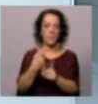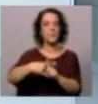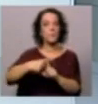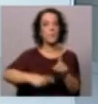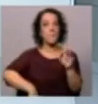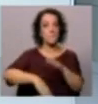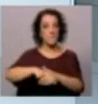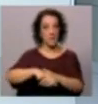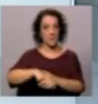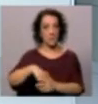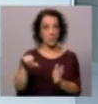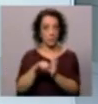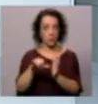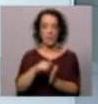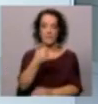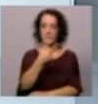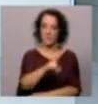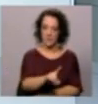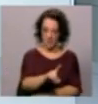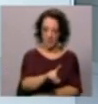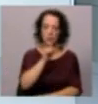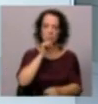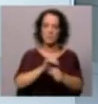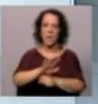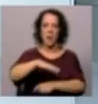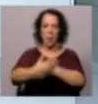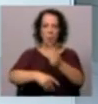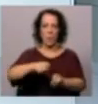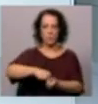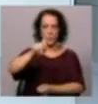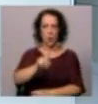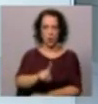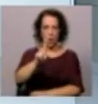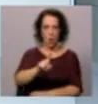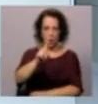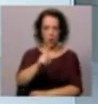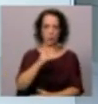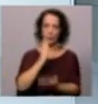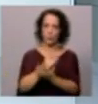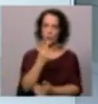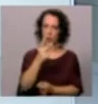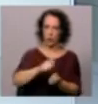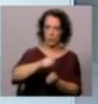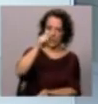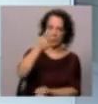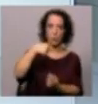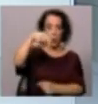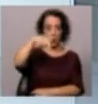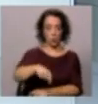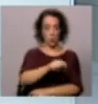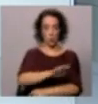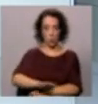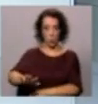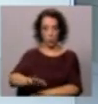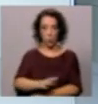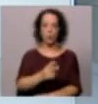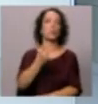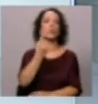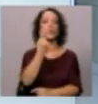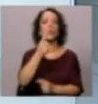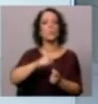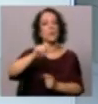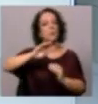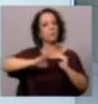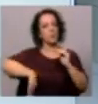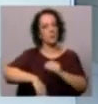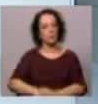o Funchal 26 graus, ondulação na costa norte ondas de nordeste até 2 m, na costa sul ondas de sueste inferiores a 1 m. Para